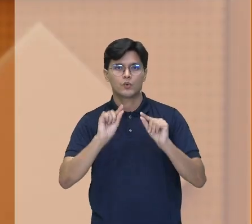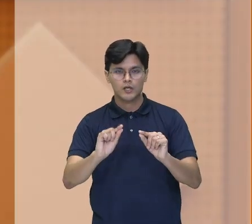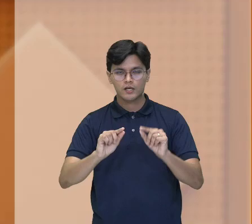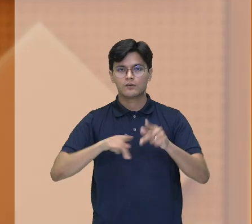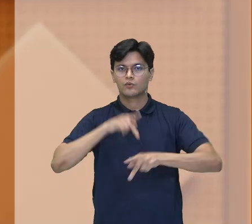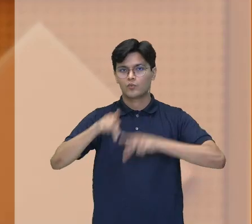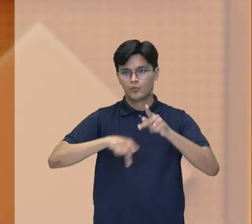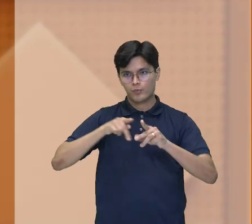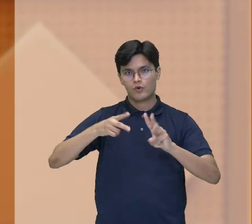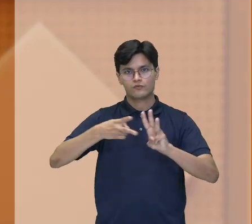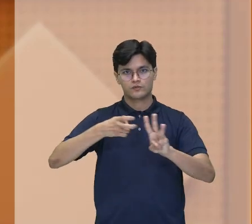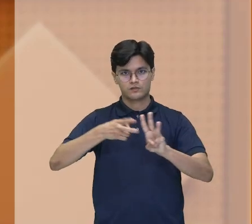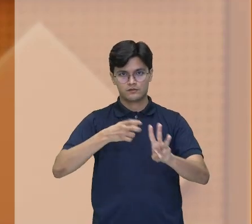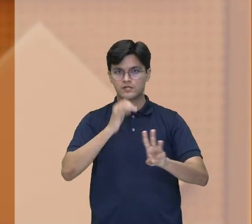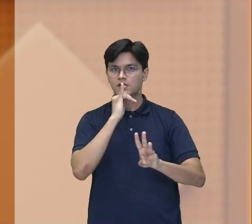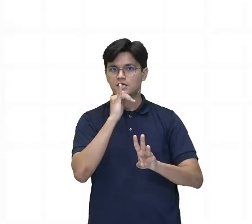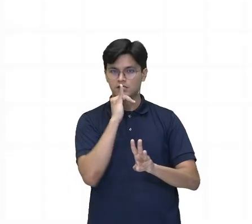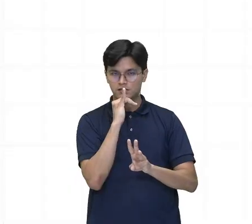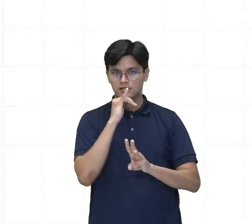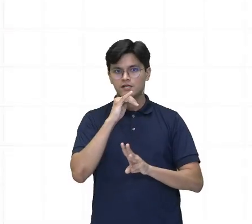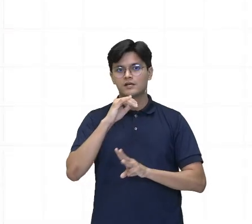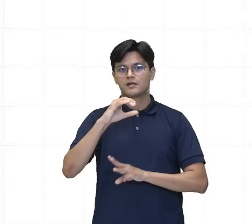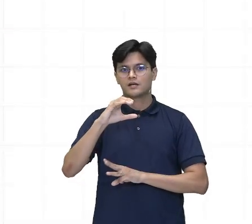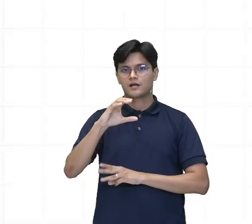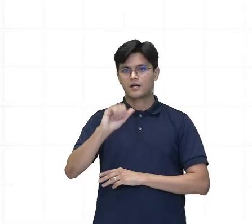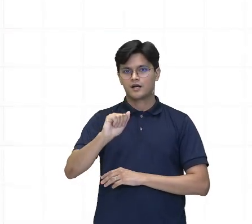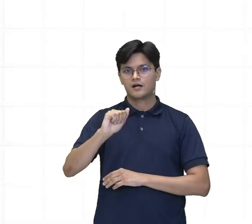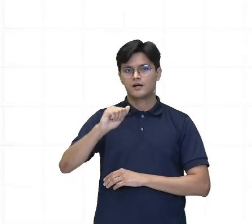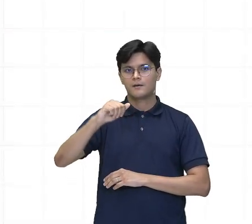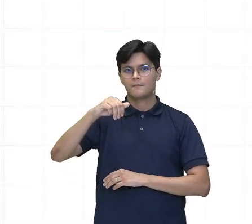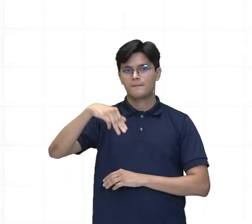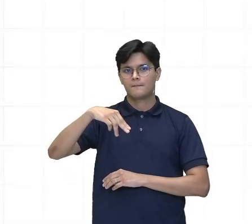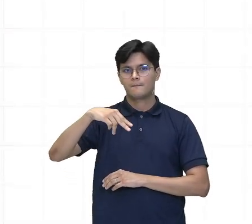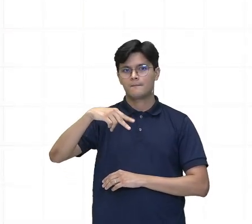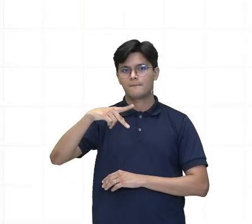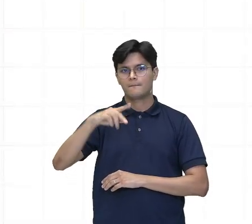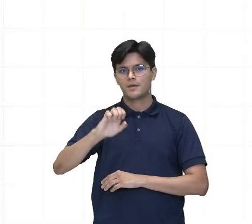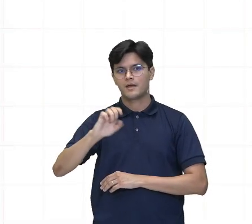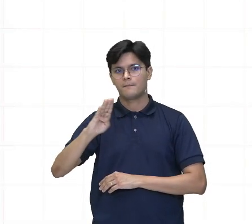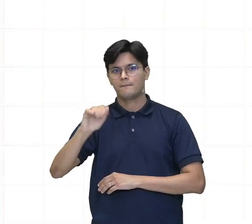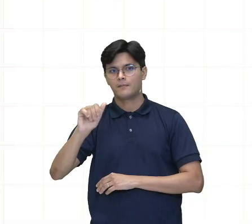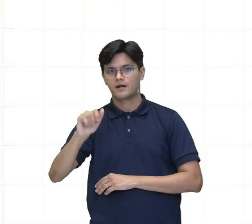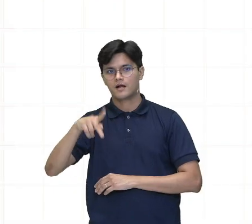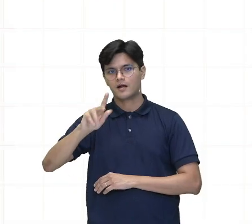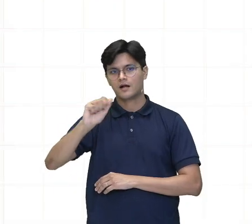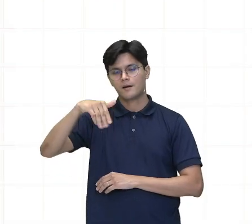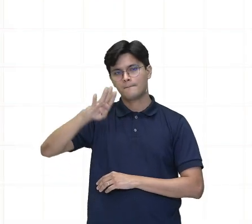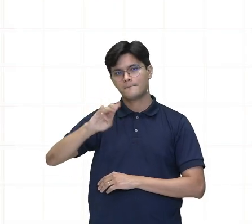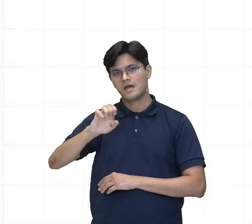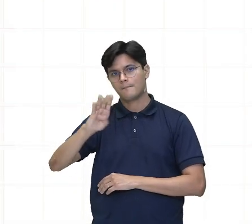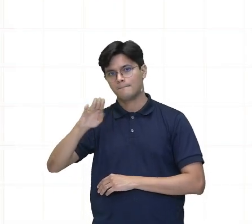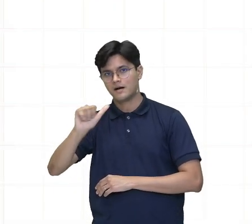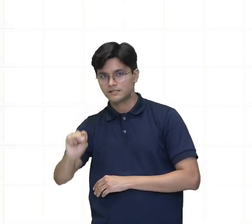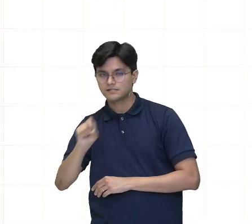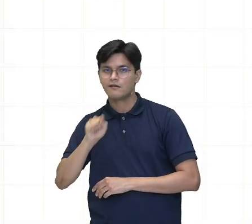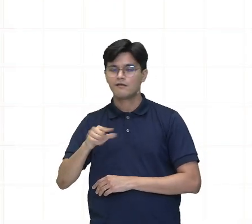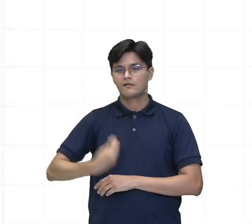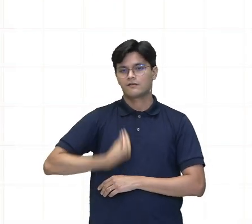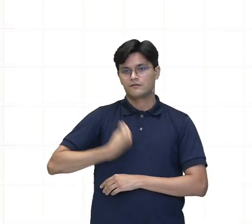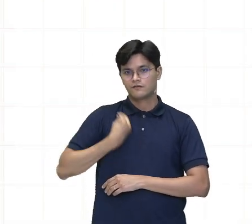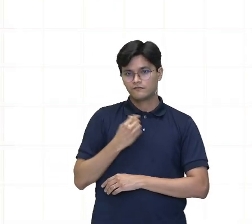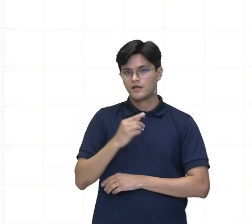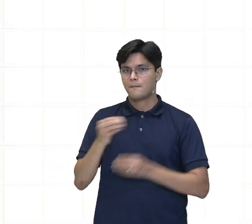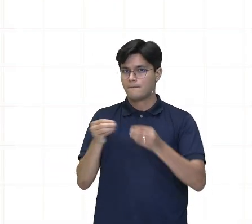indígenas. A exemplo disso são os cambebas. Eles habitavam às margens do Rio